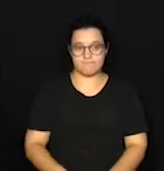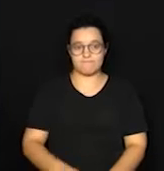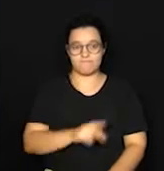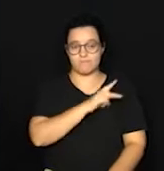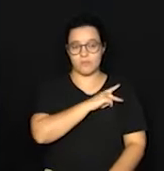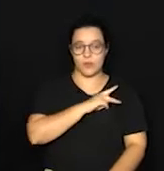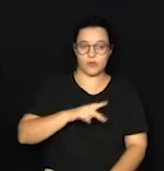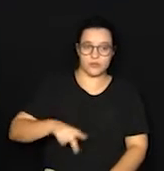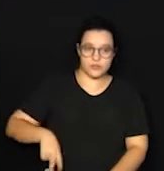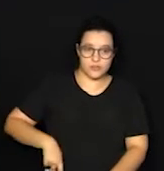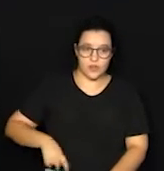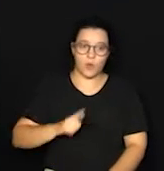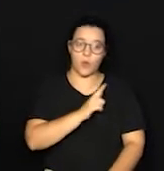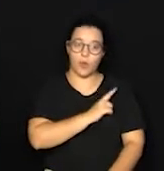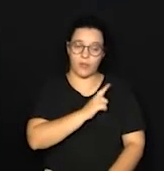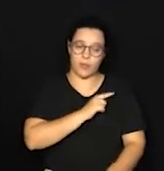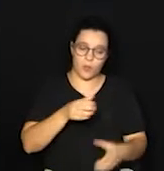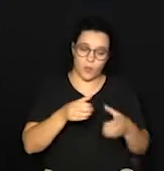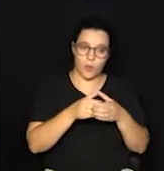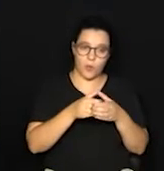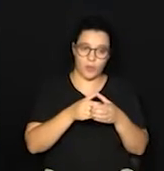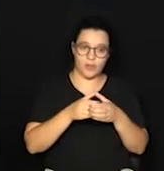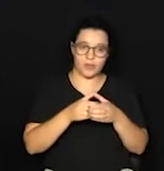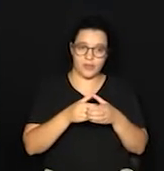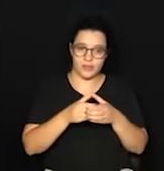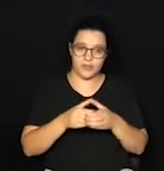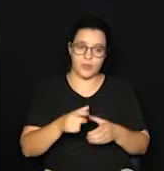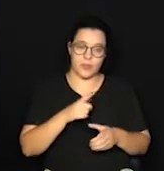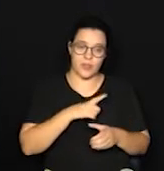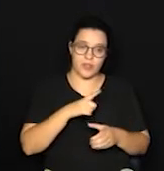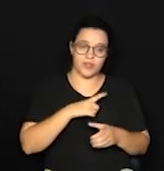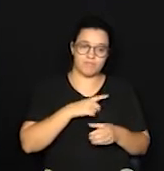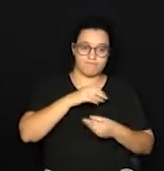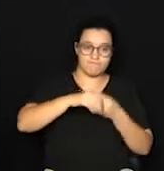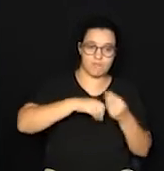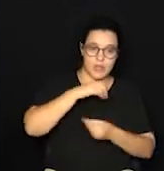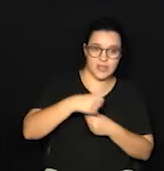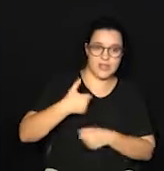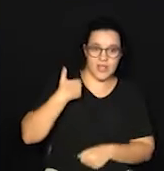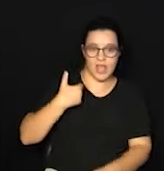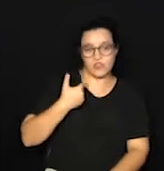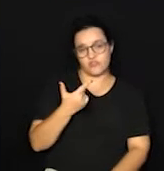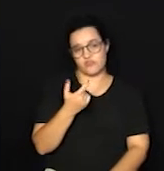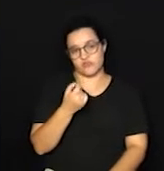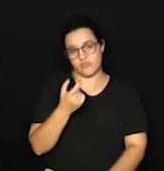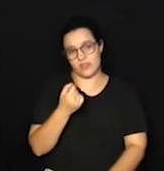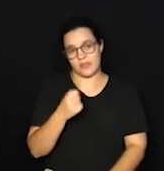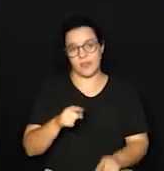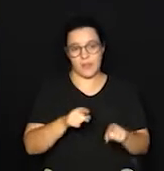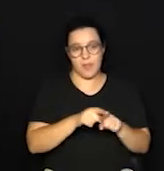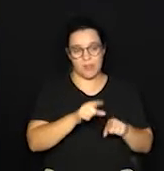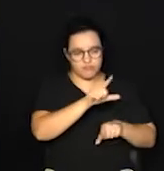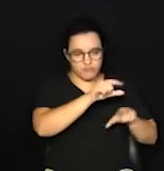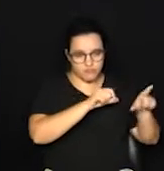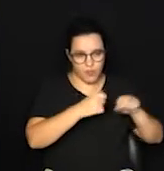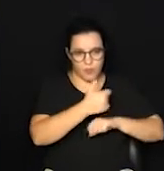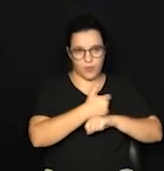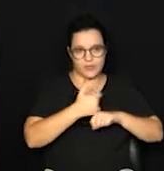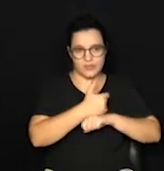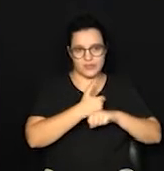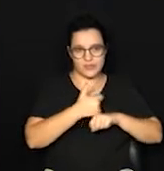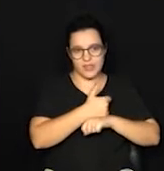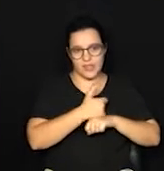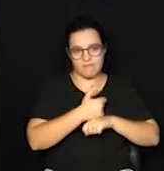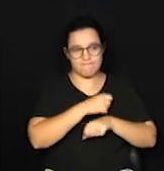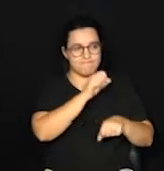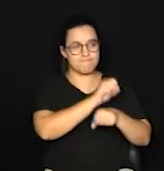eles enviaram equipe. Então, é um misto ali da equipe sub-20 com alguns jogadores da equipe profissional que não estão